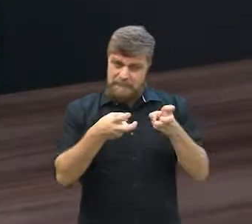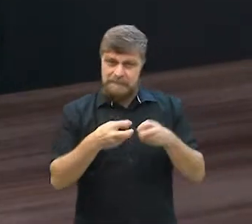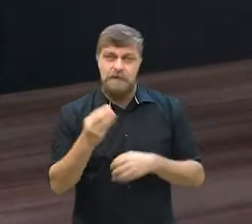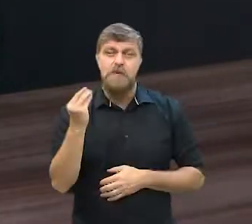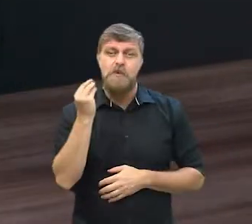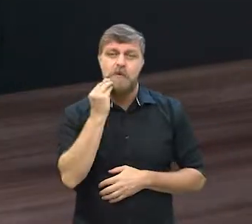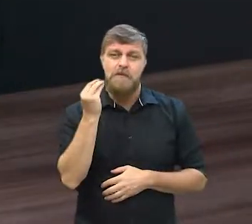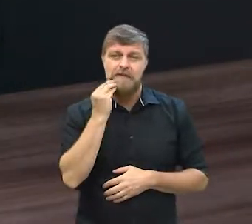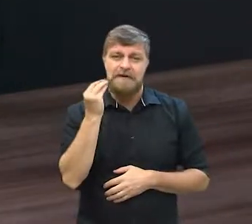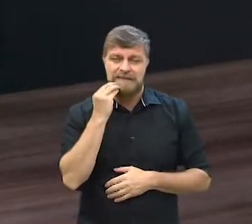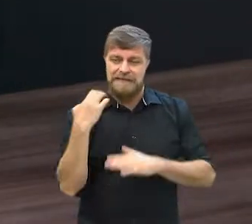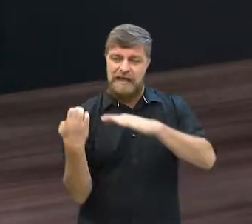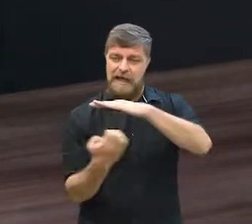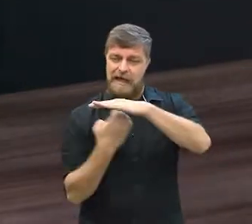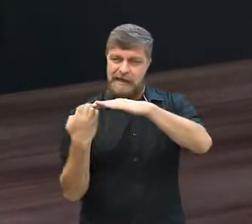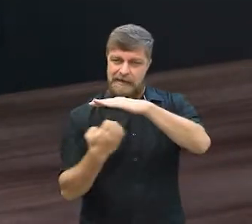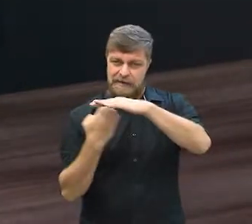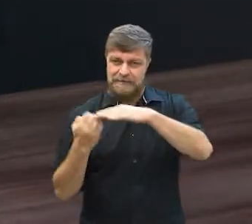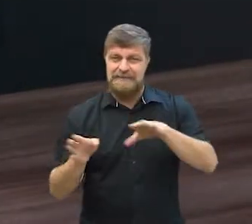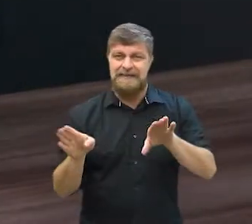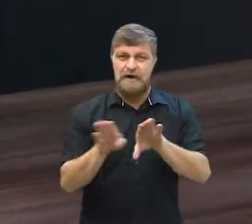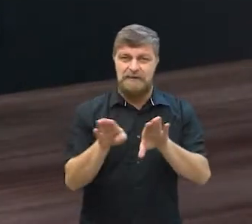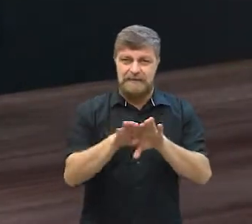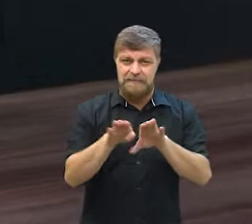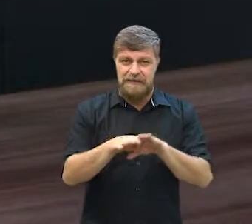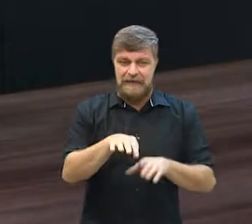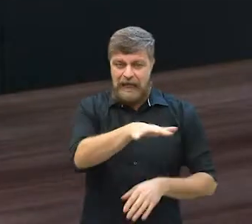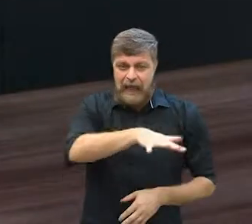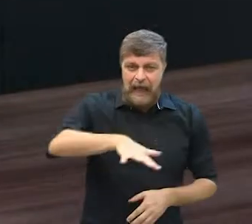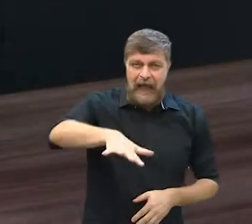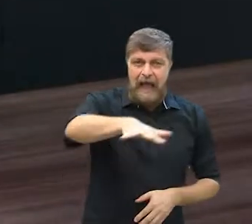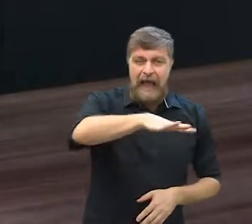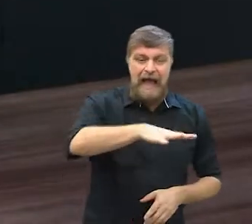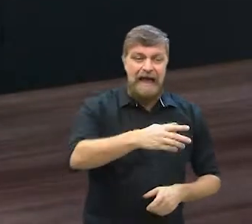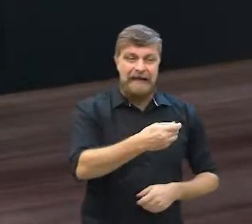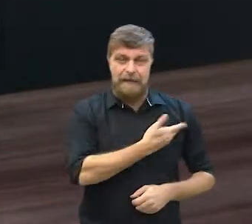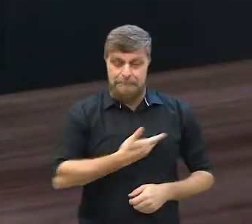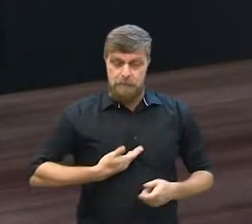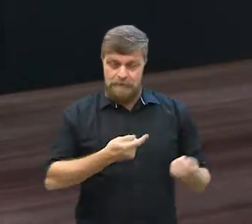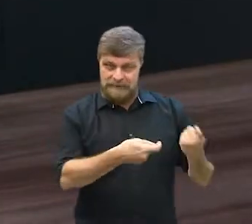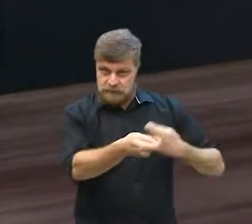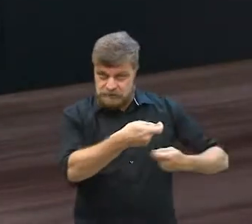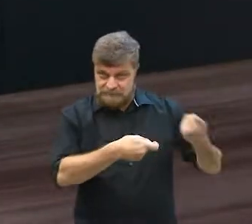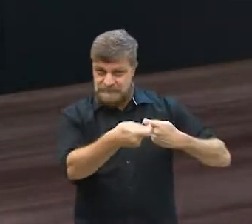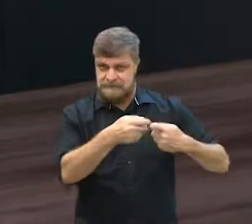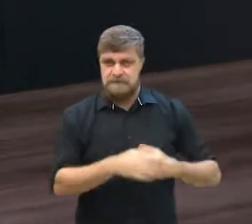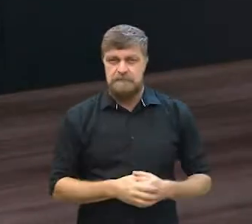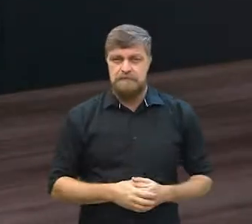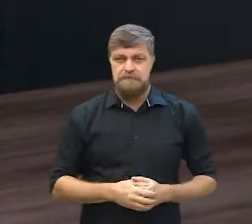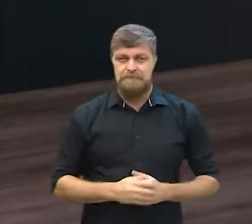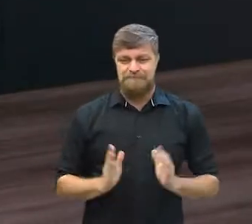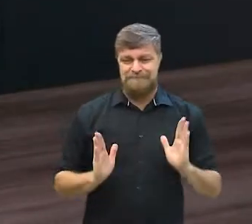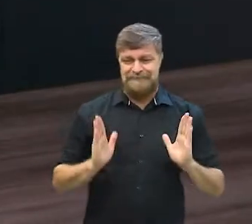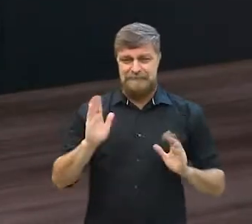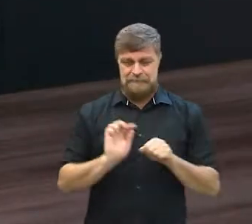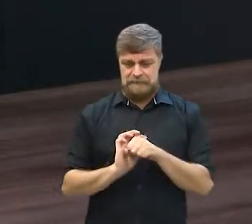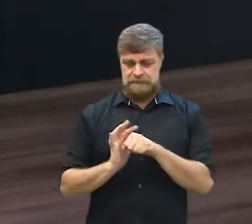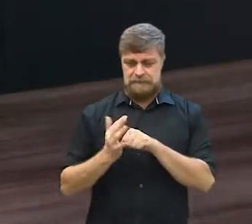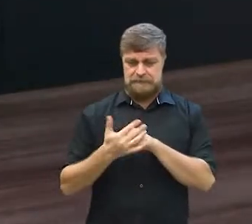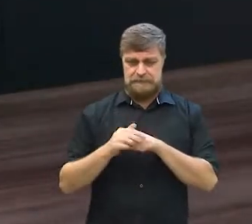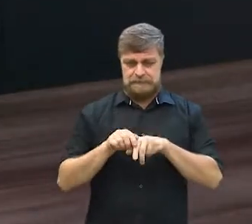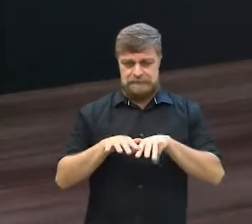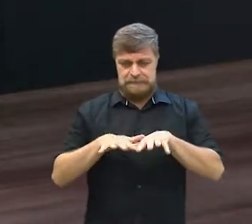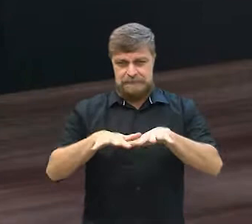percebeu oportunidades tanto com grandes empresas, tanto quanto com administrações públicas. E a gente está nesse período